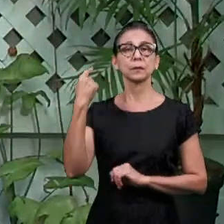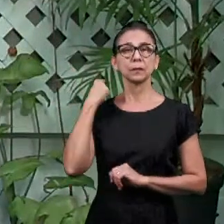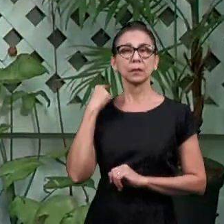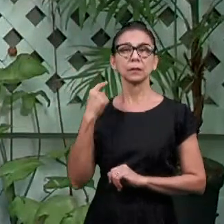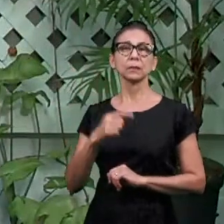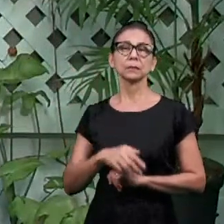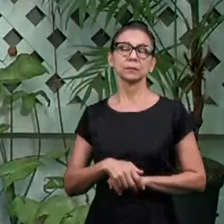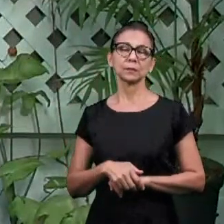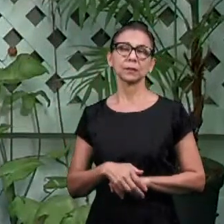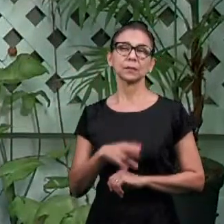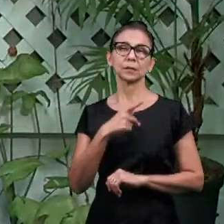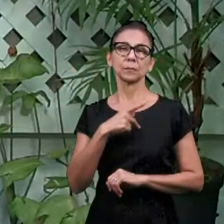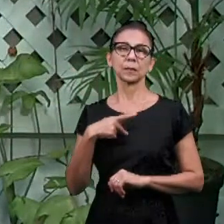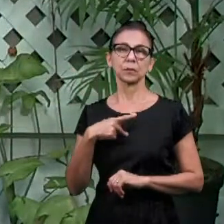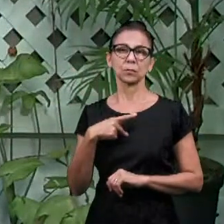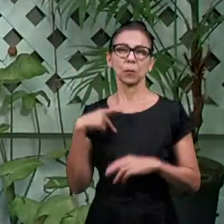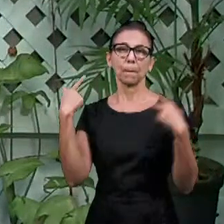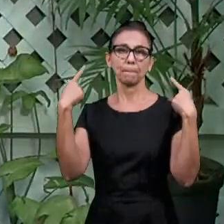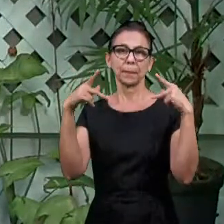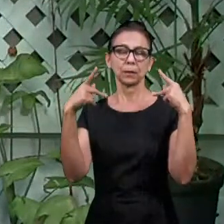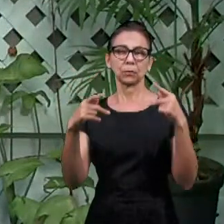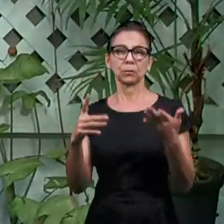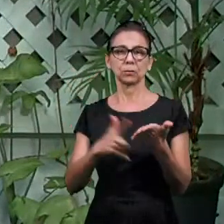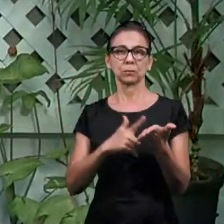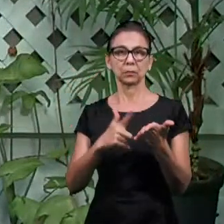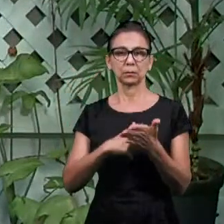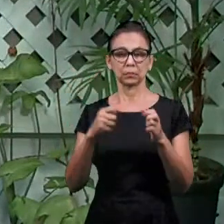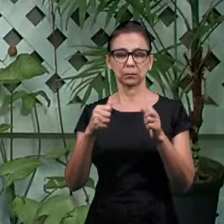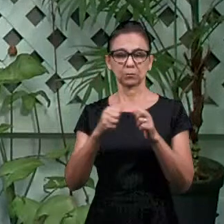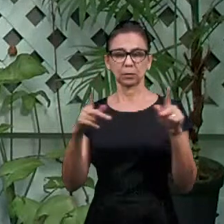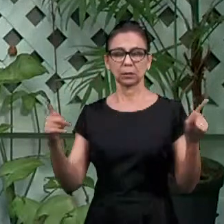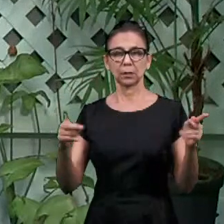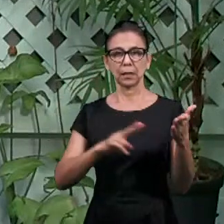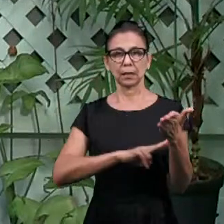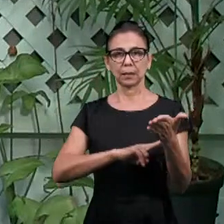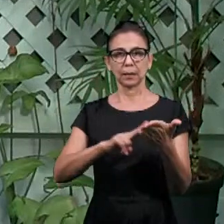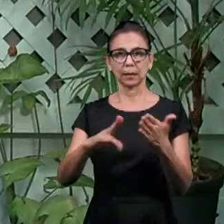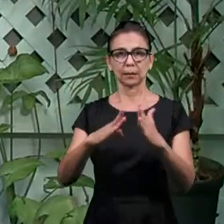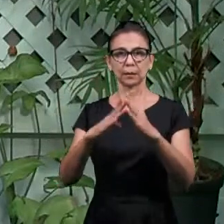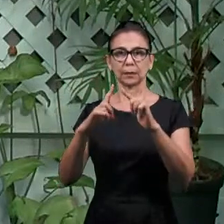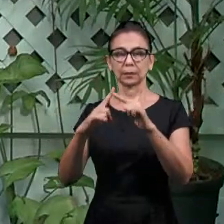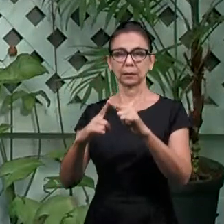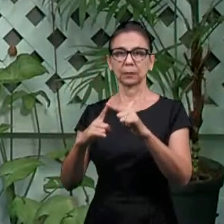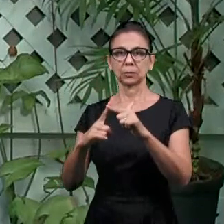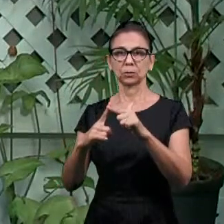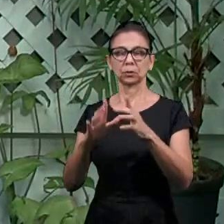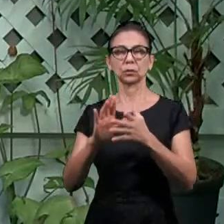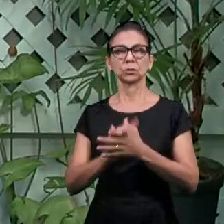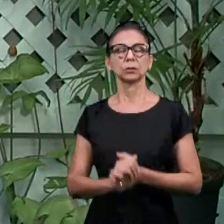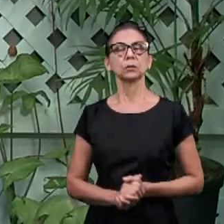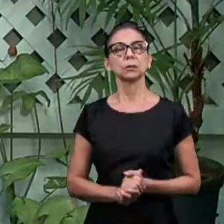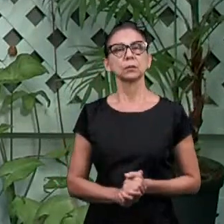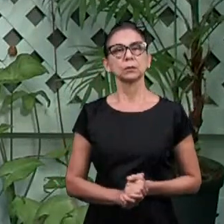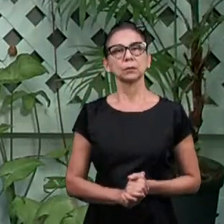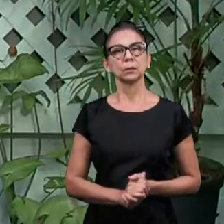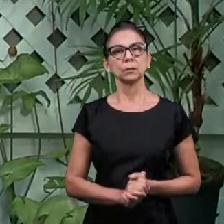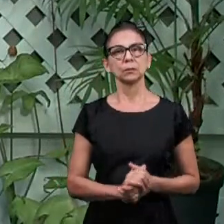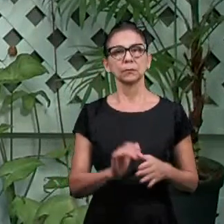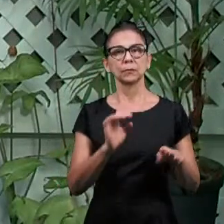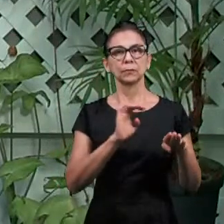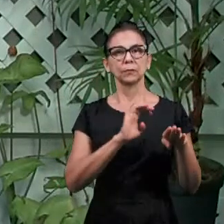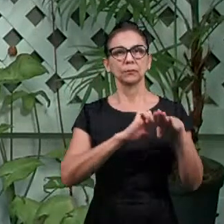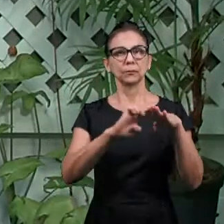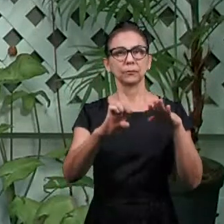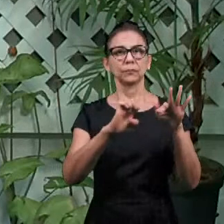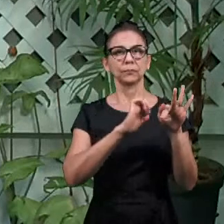no livro de Apocalipse, na carta à igreja de Filadélfia. Assim, vamos aguardar o início desse